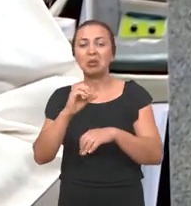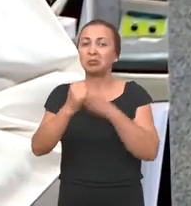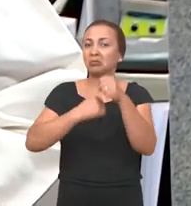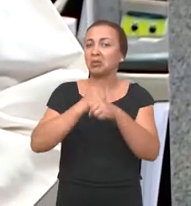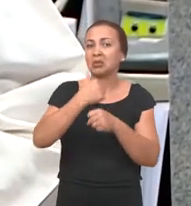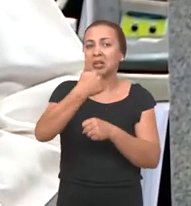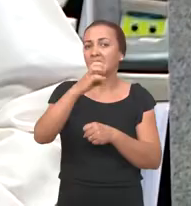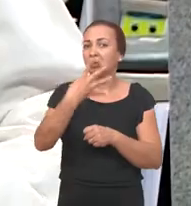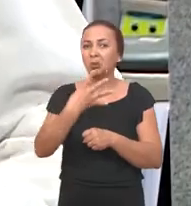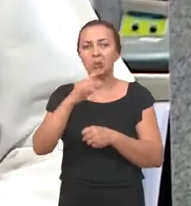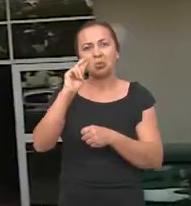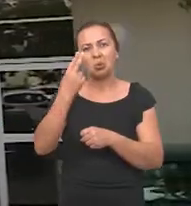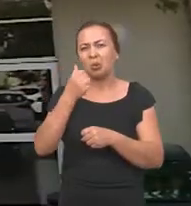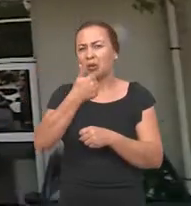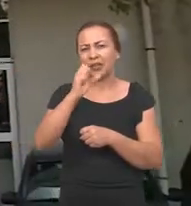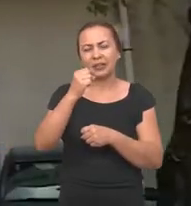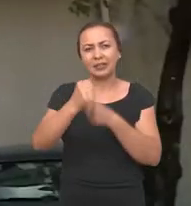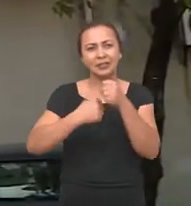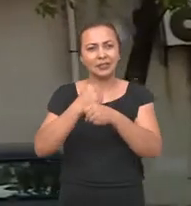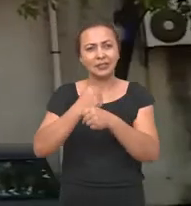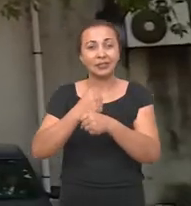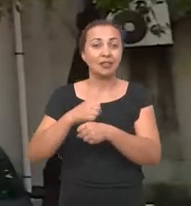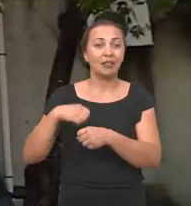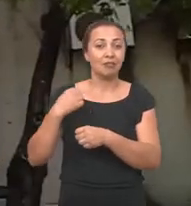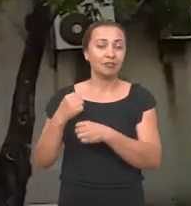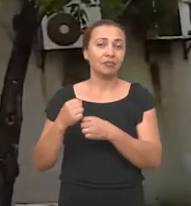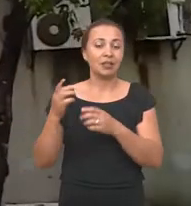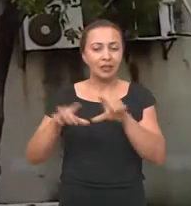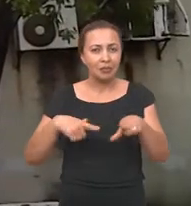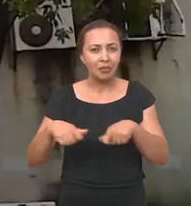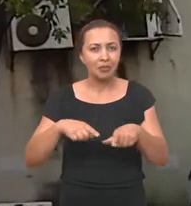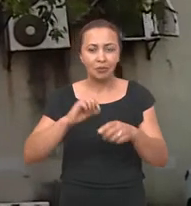aqui na UFRN, no laboratório do Tec Biofar.